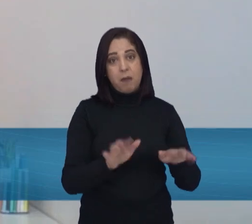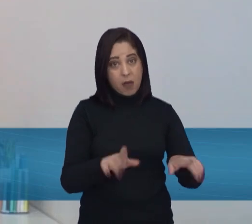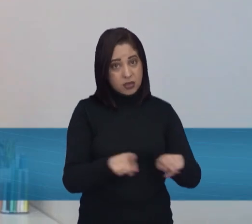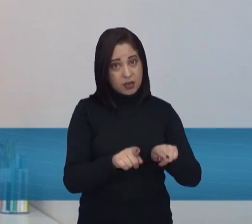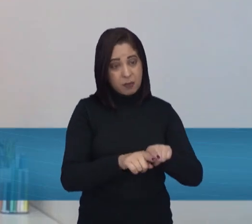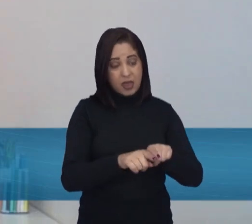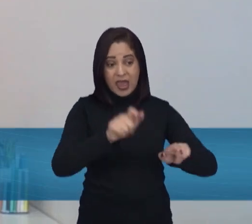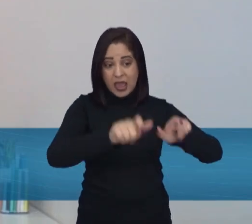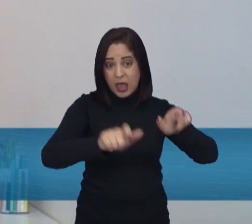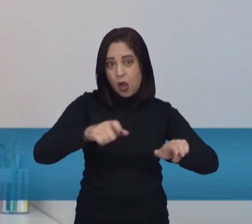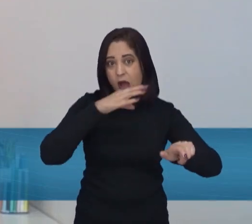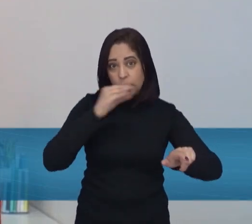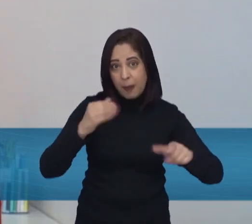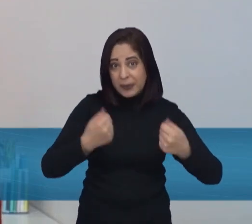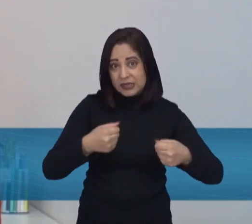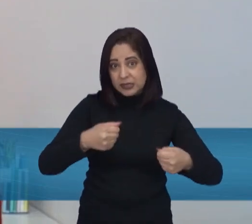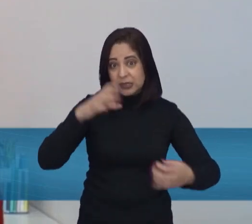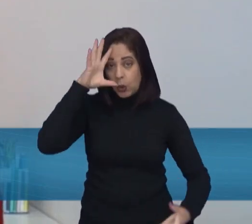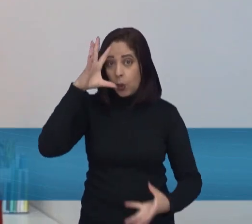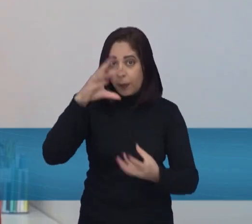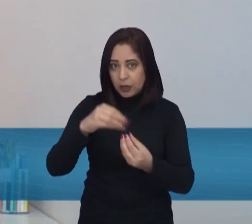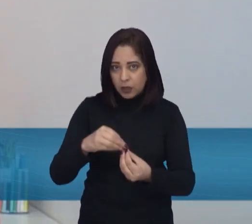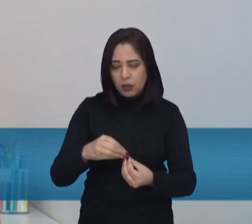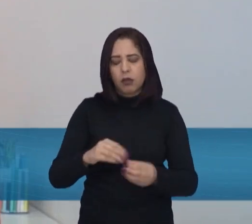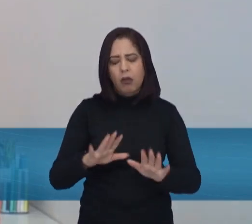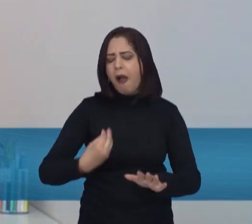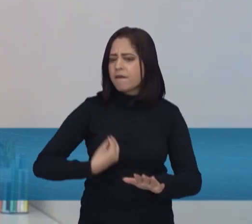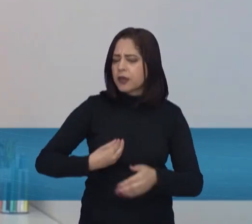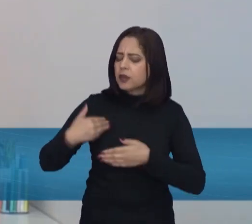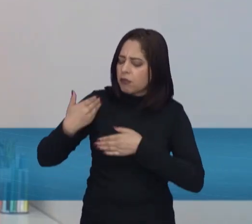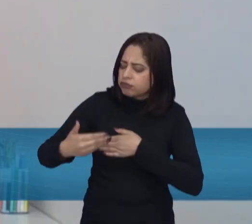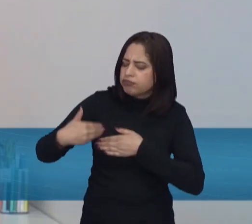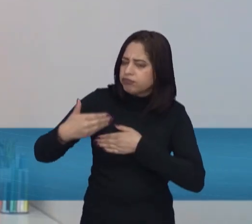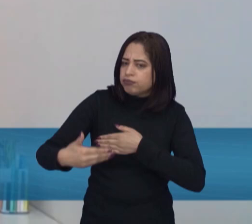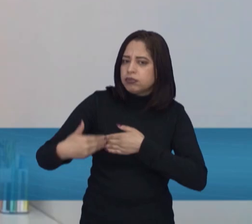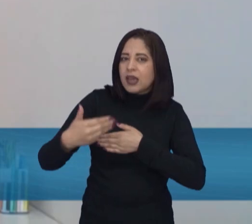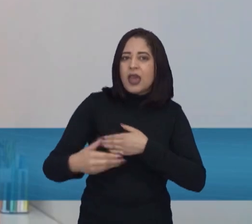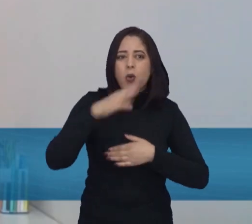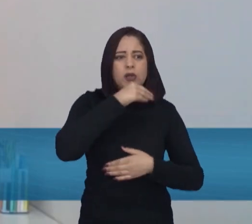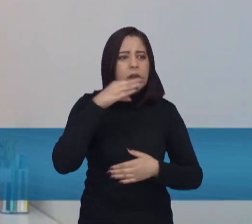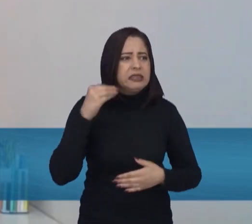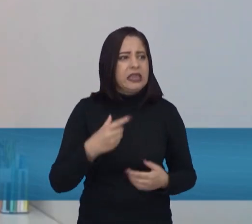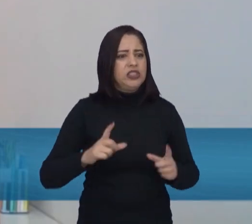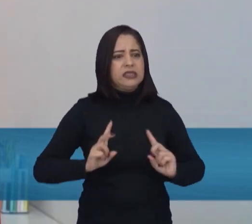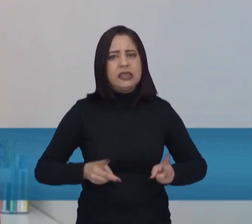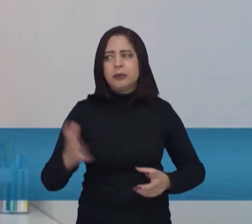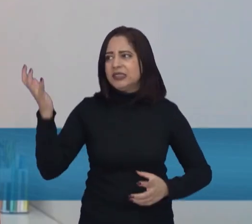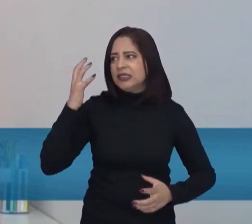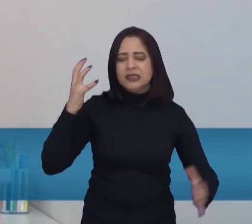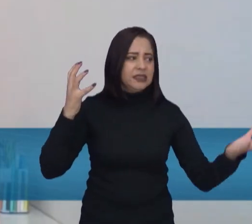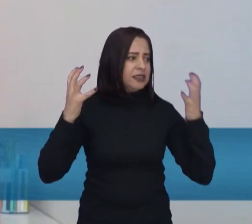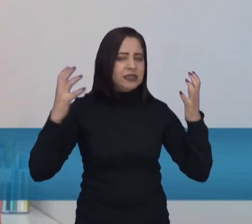entender que eles estão passando por um processo. E aí, muitas vezes, eles acabam carregando pesos muito grandes